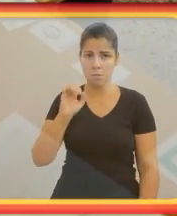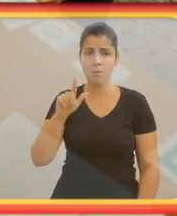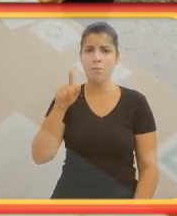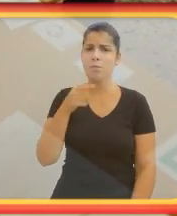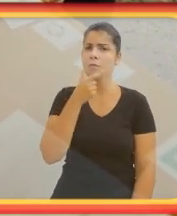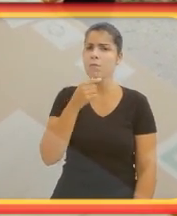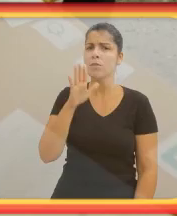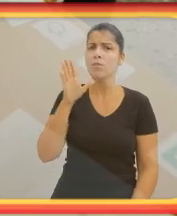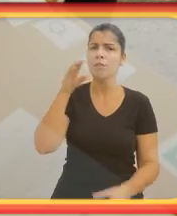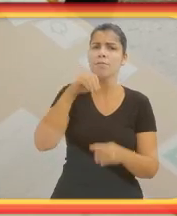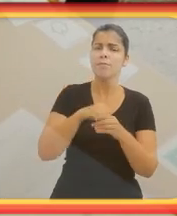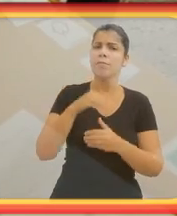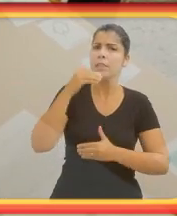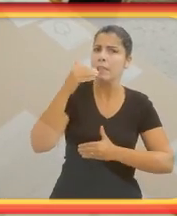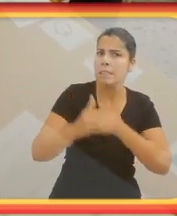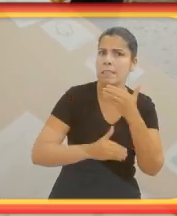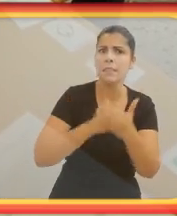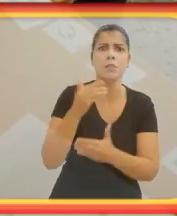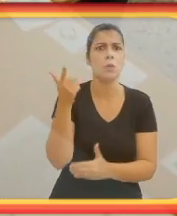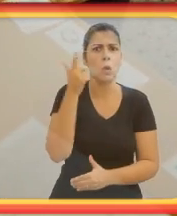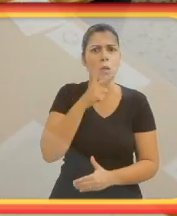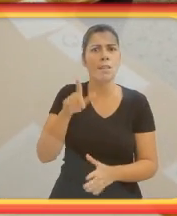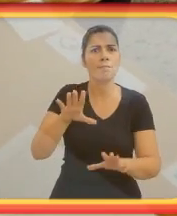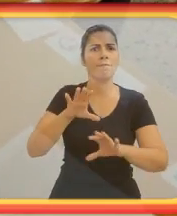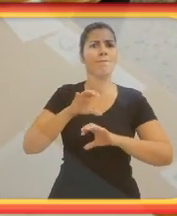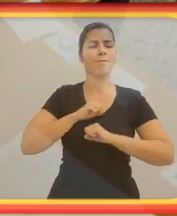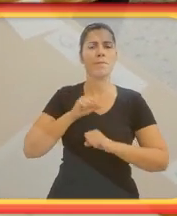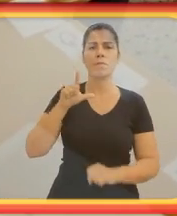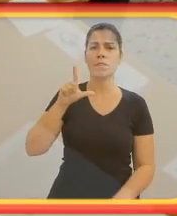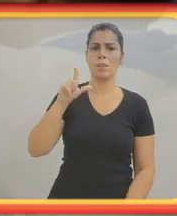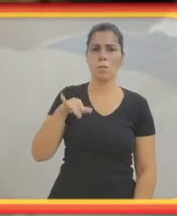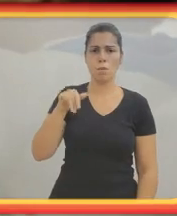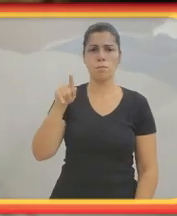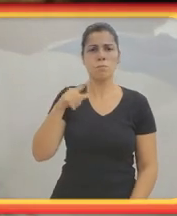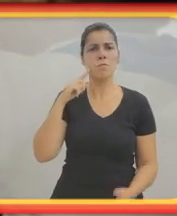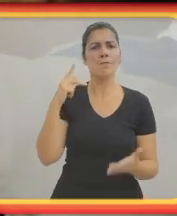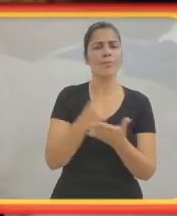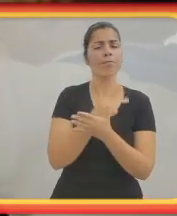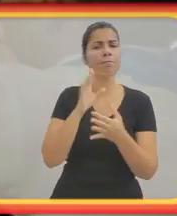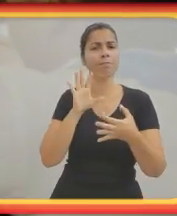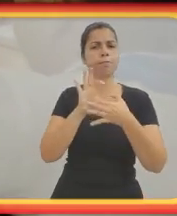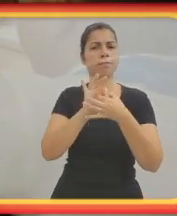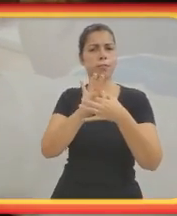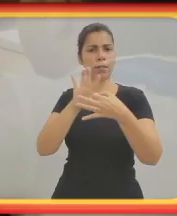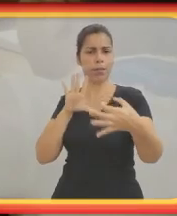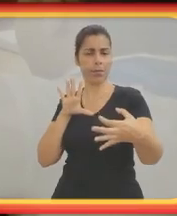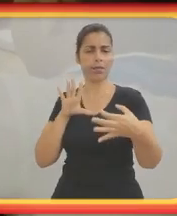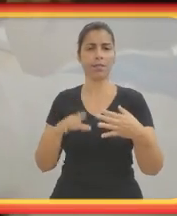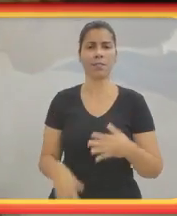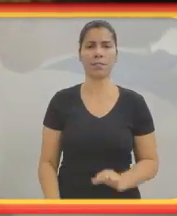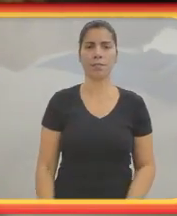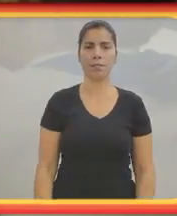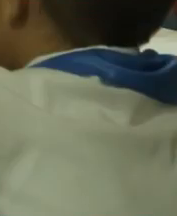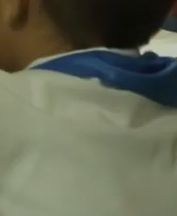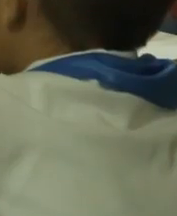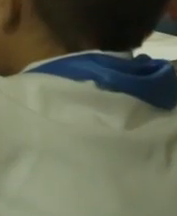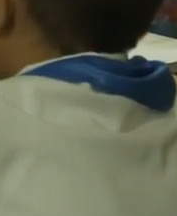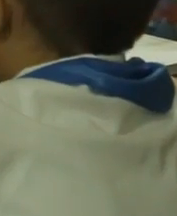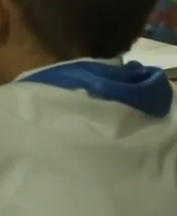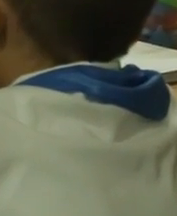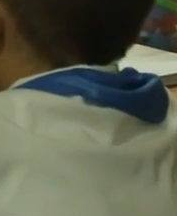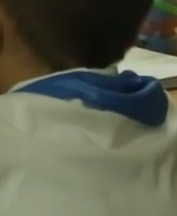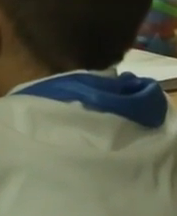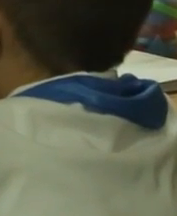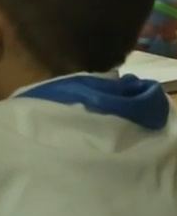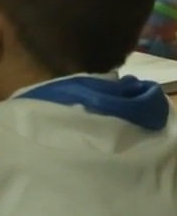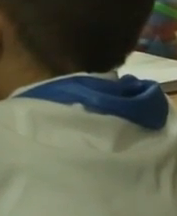que está no preparatório. Ainda está na primeira etapa da leitura global. É um menino que fez grande progresso, pois já adquiriu